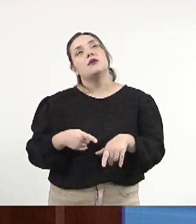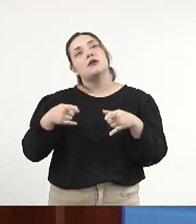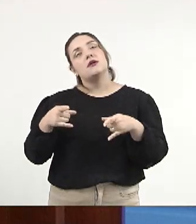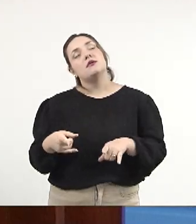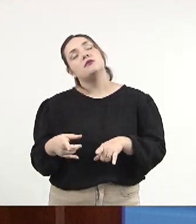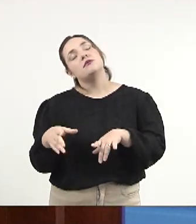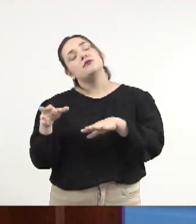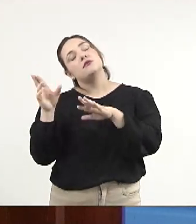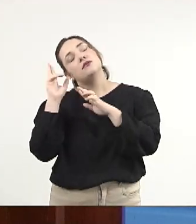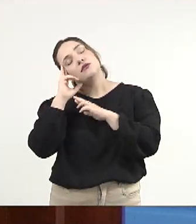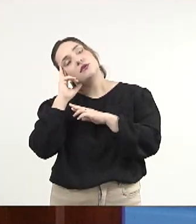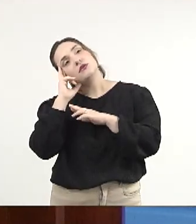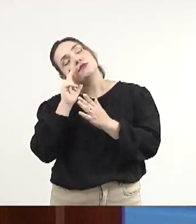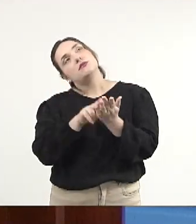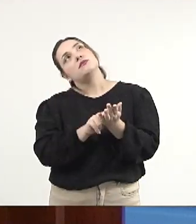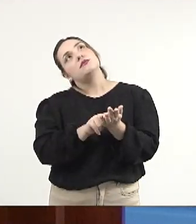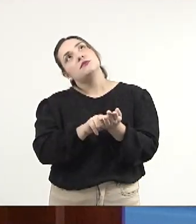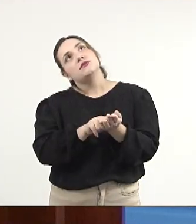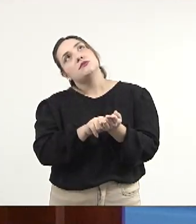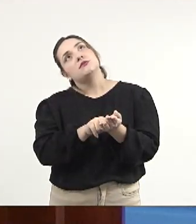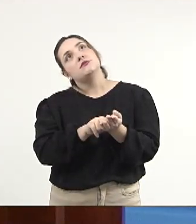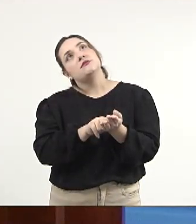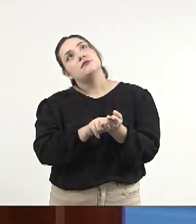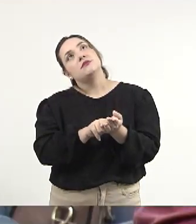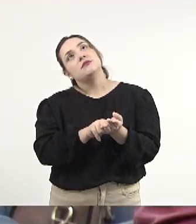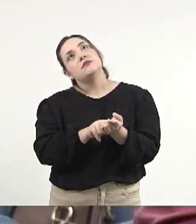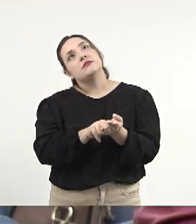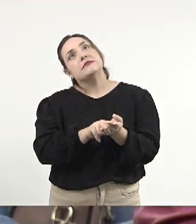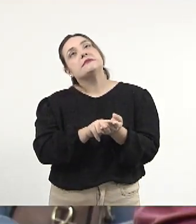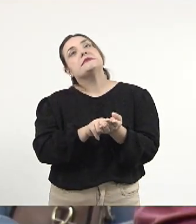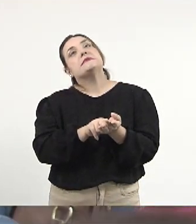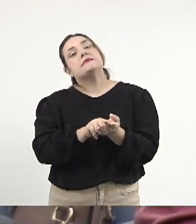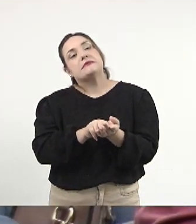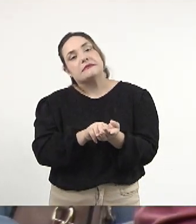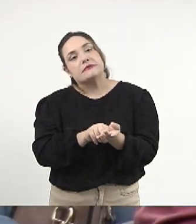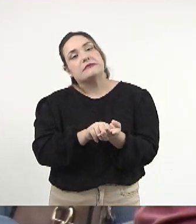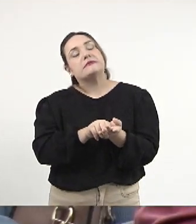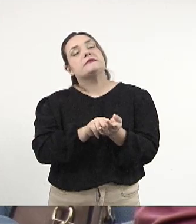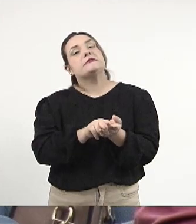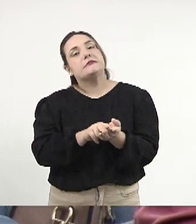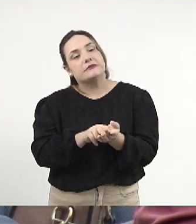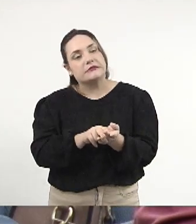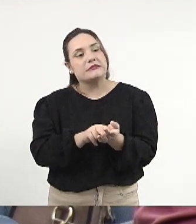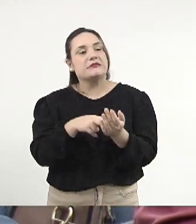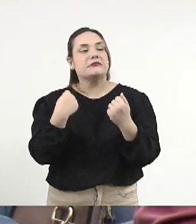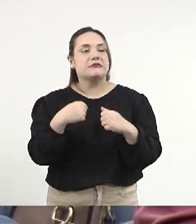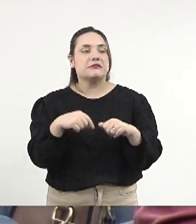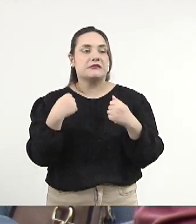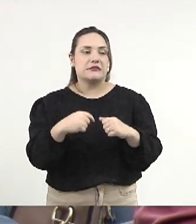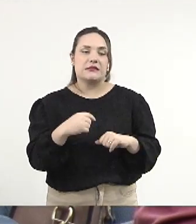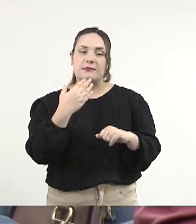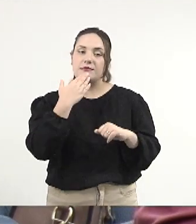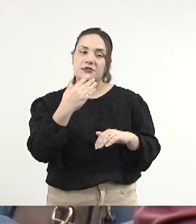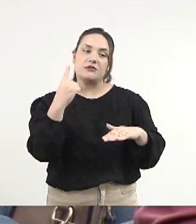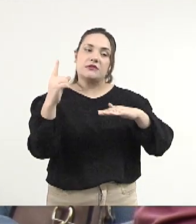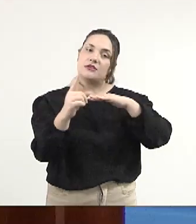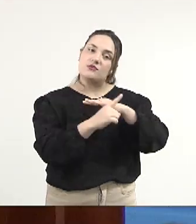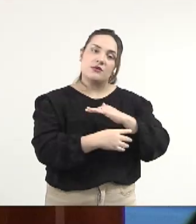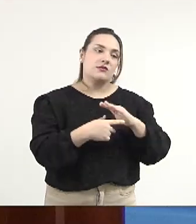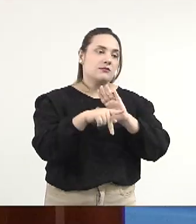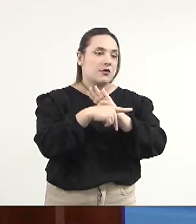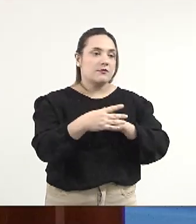que aquele dia ela correu atrás de um atendimento para o seu filho, mas não conseguiu.